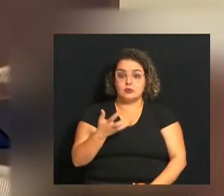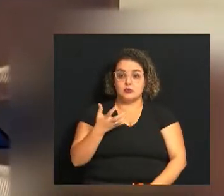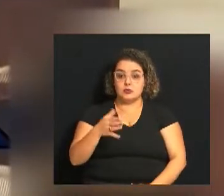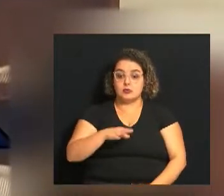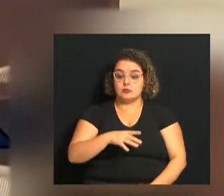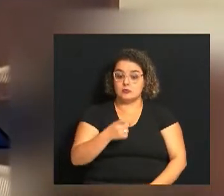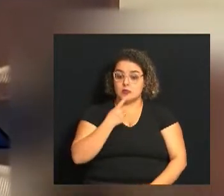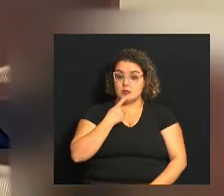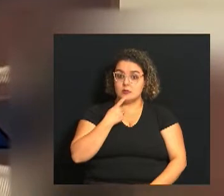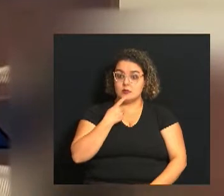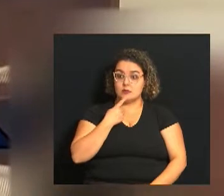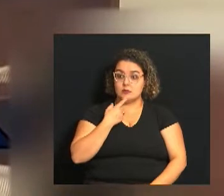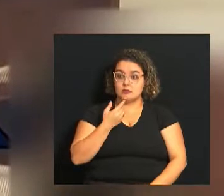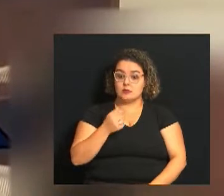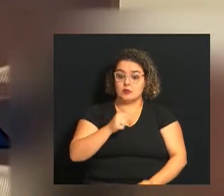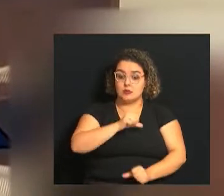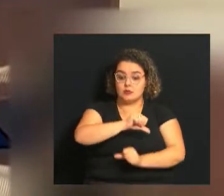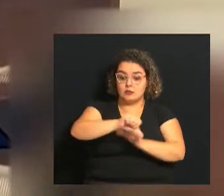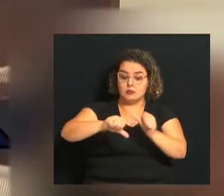certa transição,